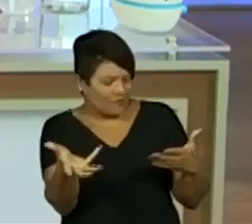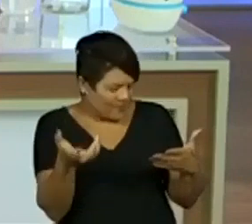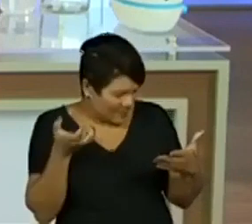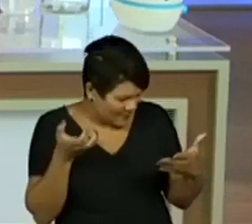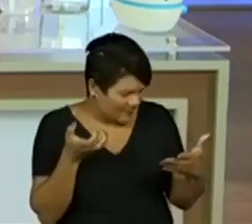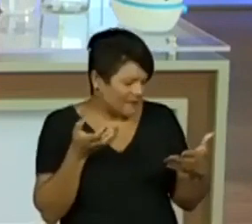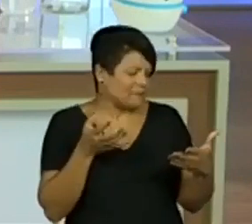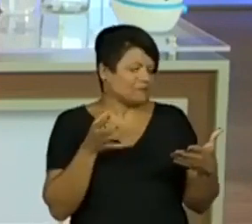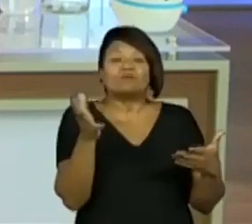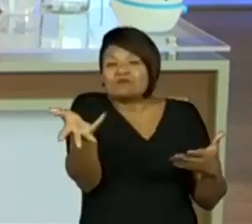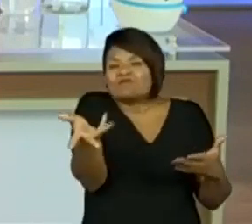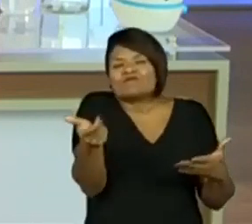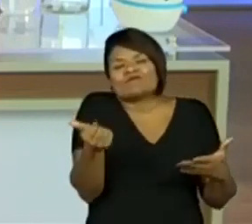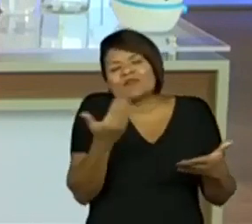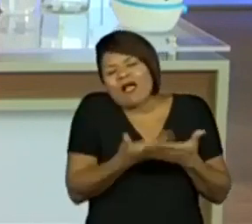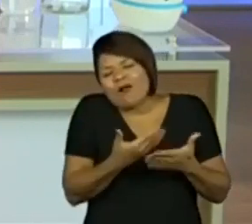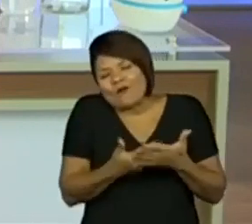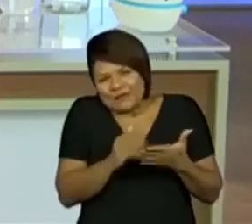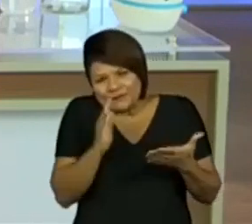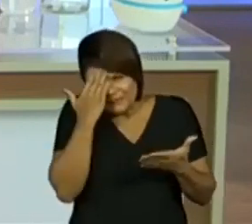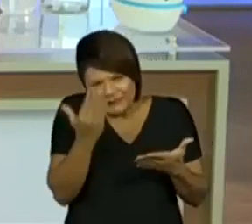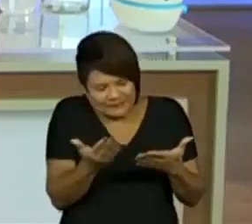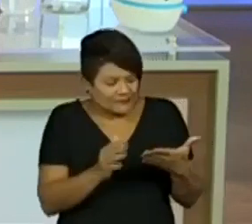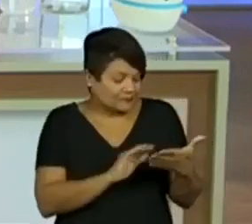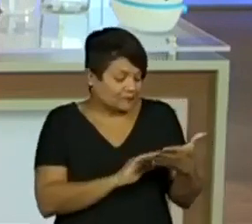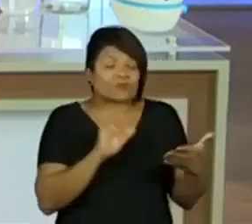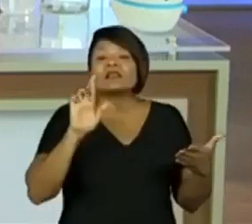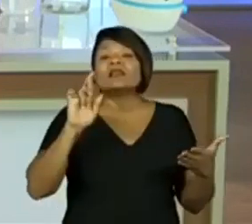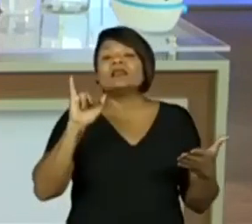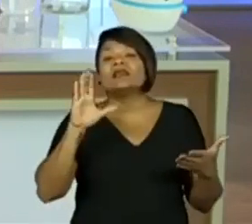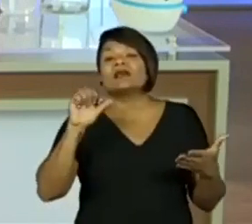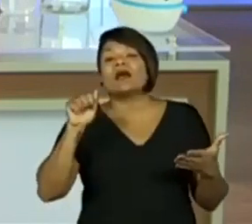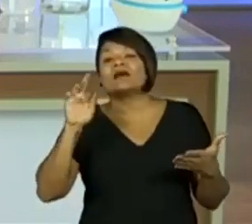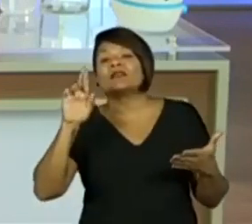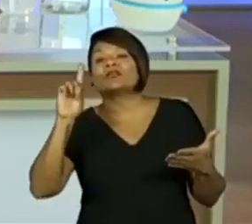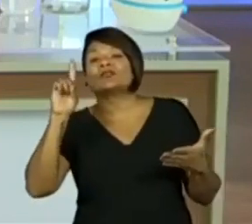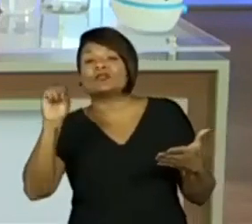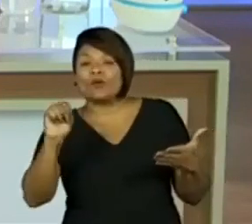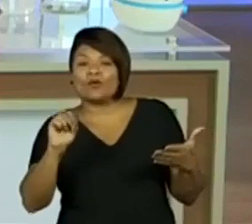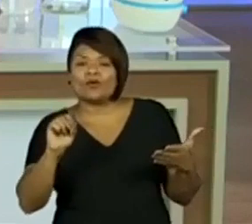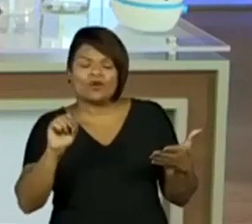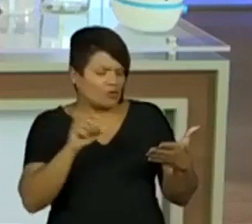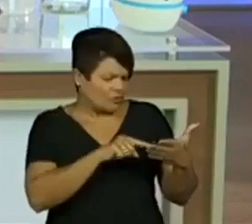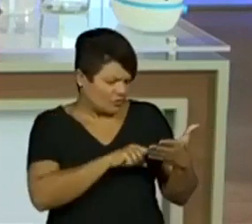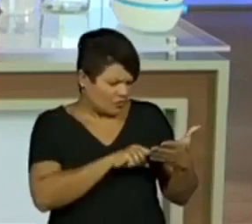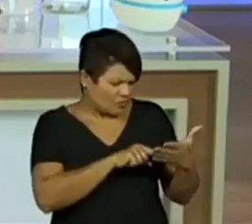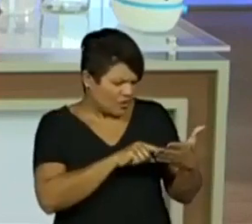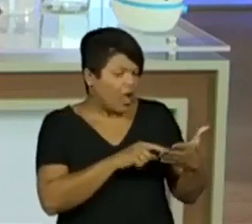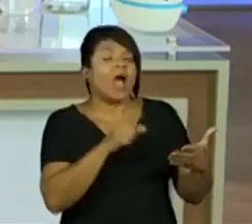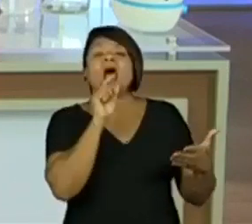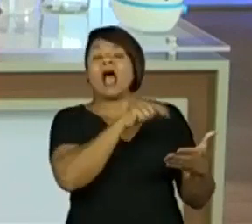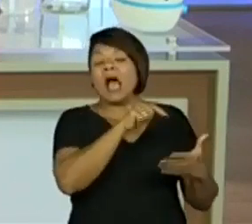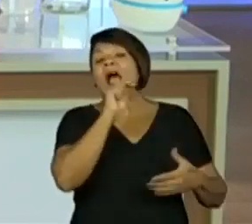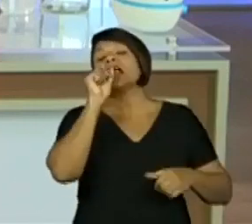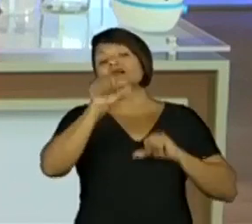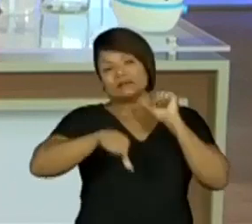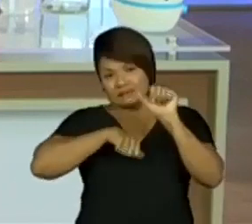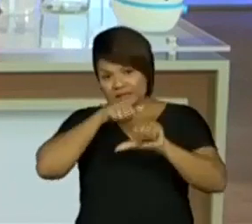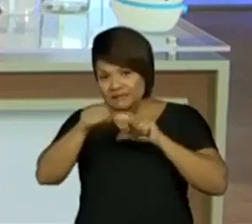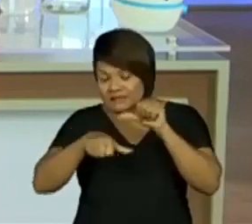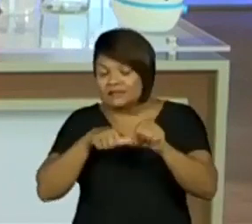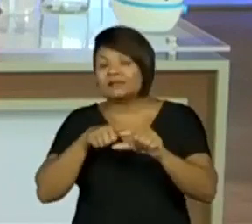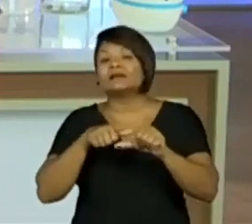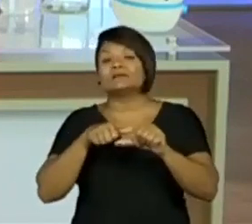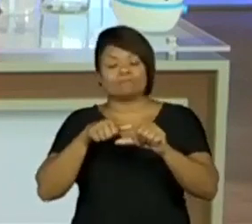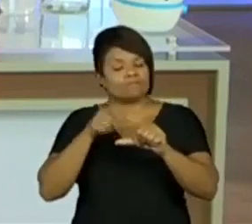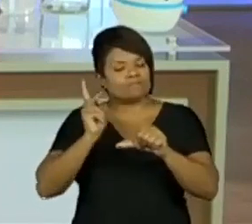muito obrigado, Gabriel. E o Ricardo fala de uma transformação